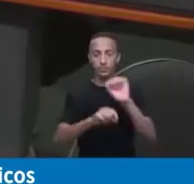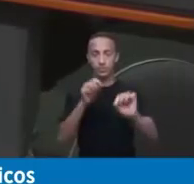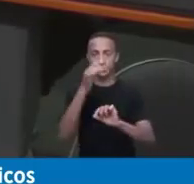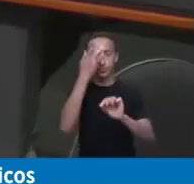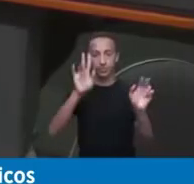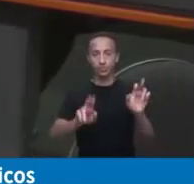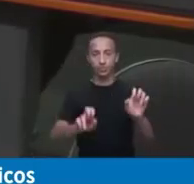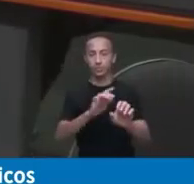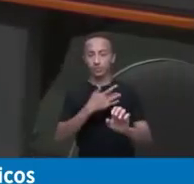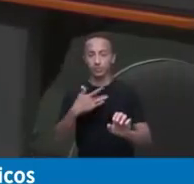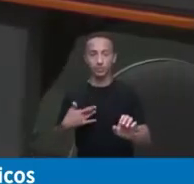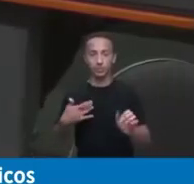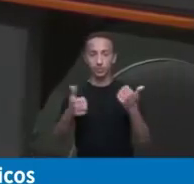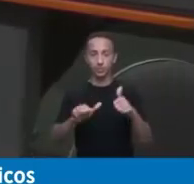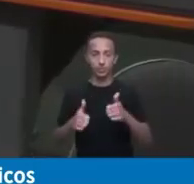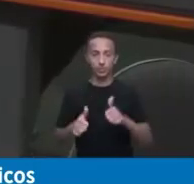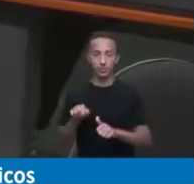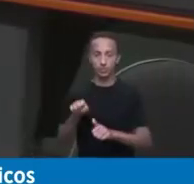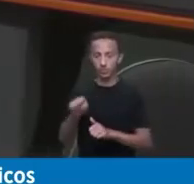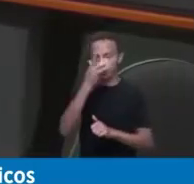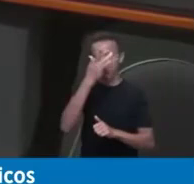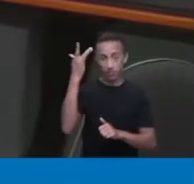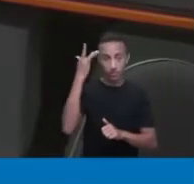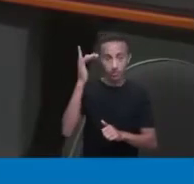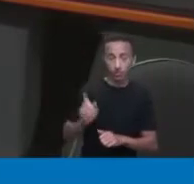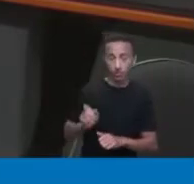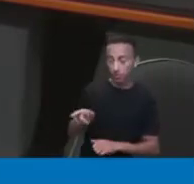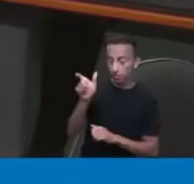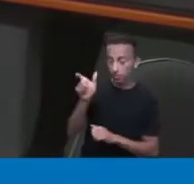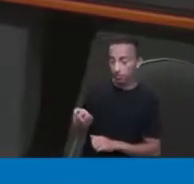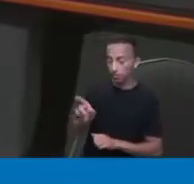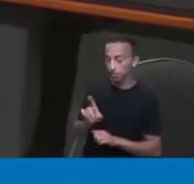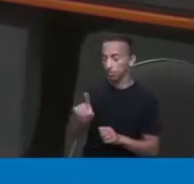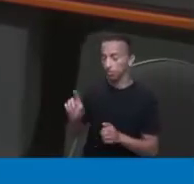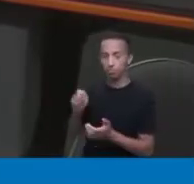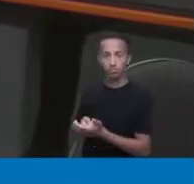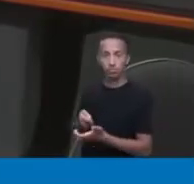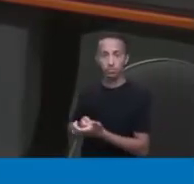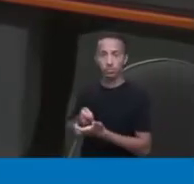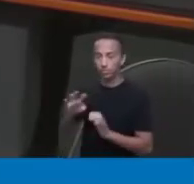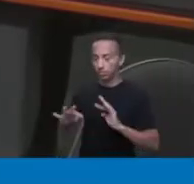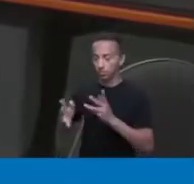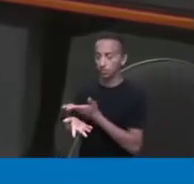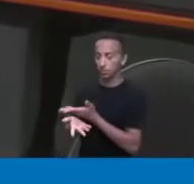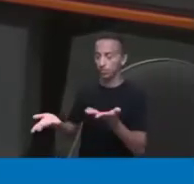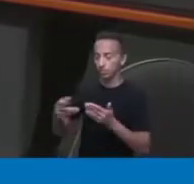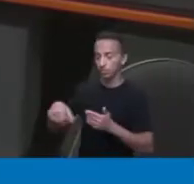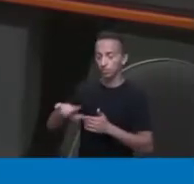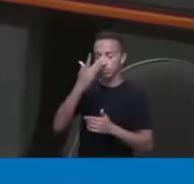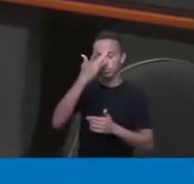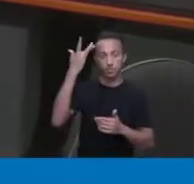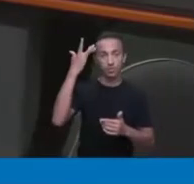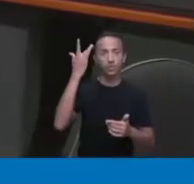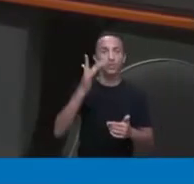saúde analisada. Não defendemos a adoção de um único instrumento obrigatório para todas as pessoas e todas as condições